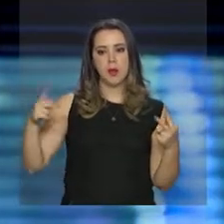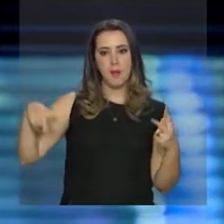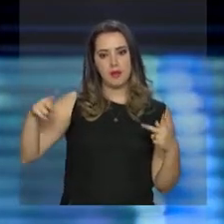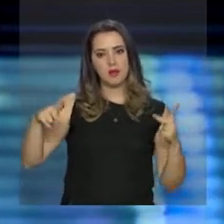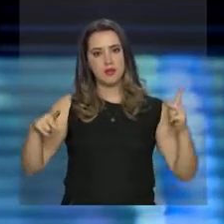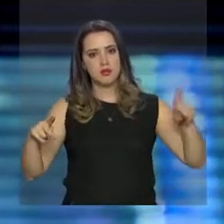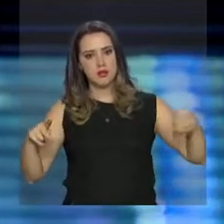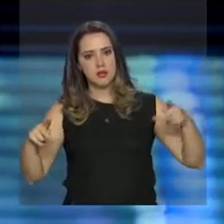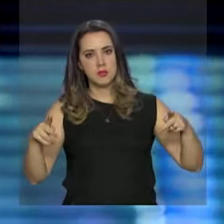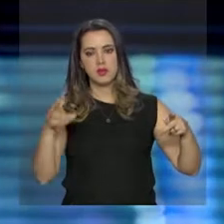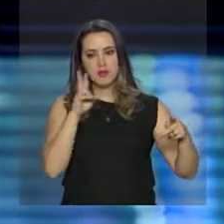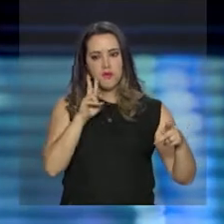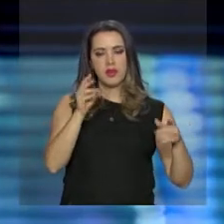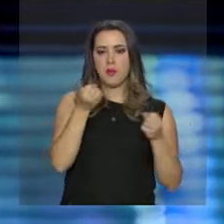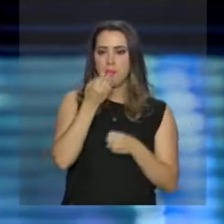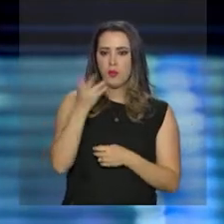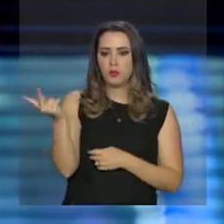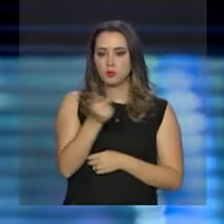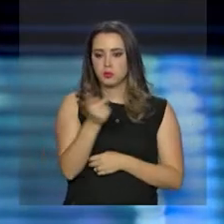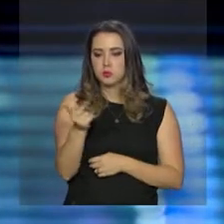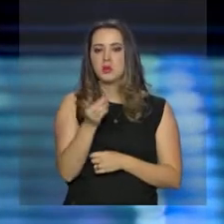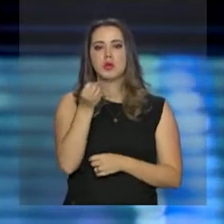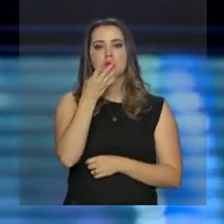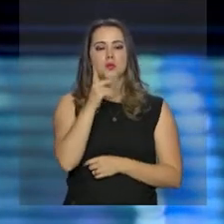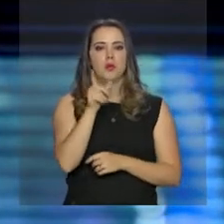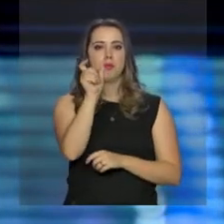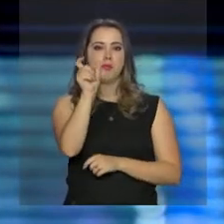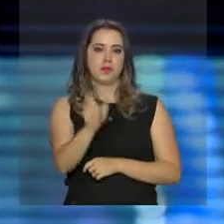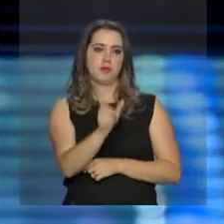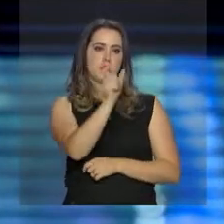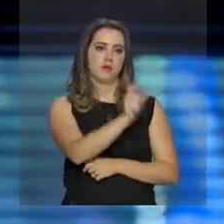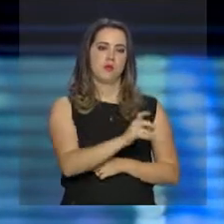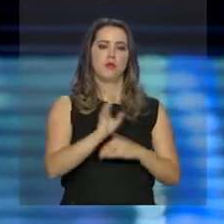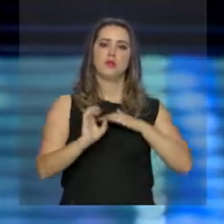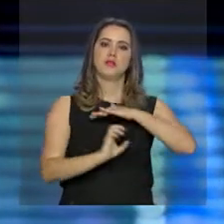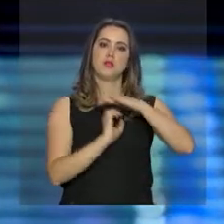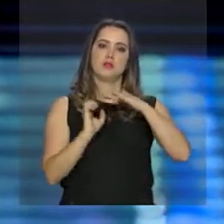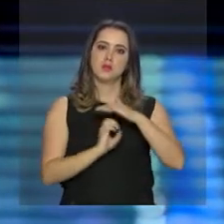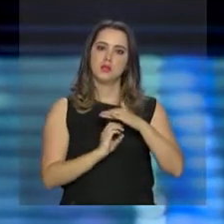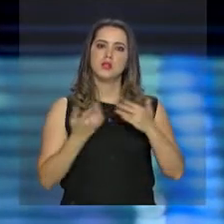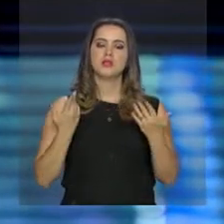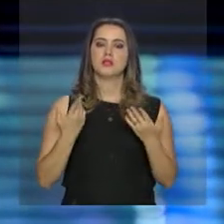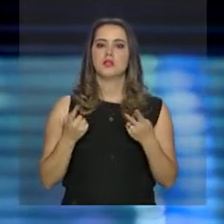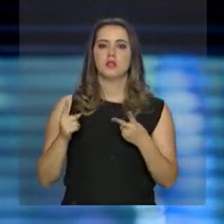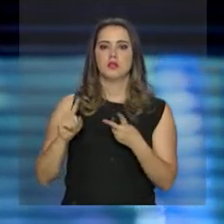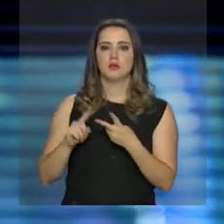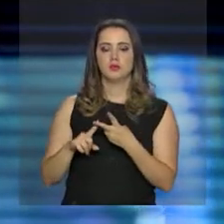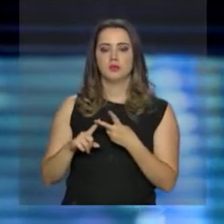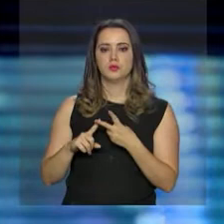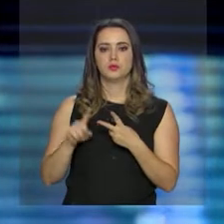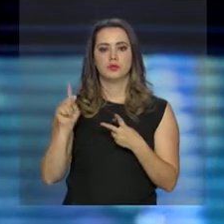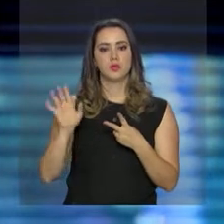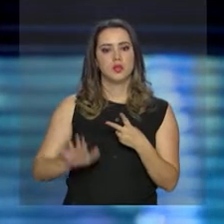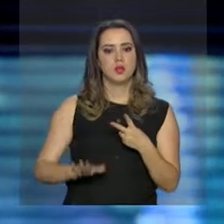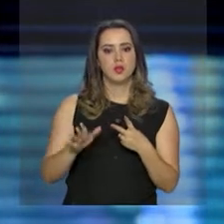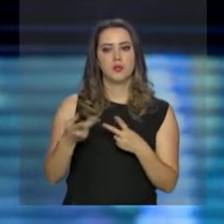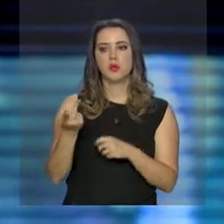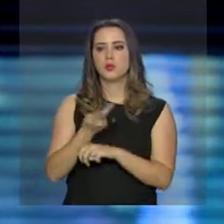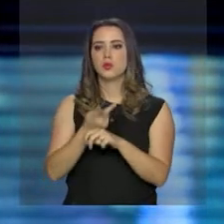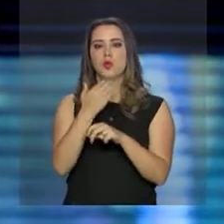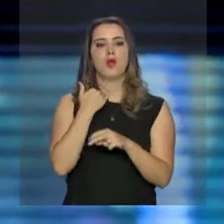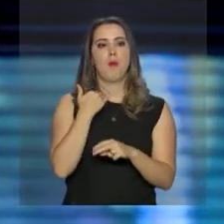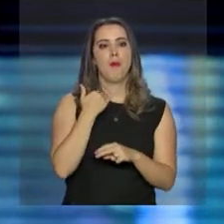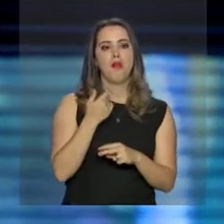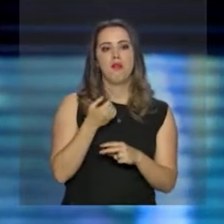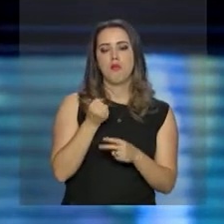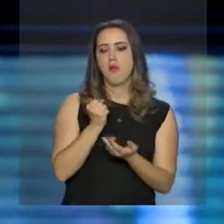pessoa física, para os pequenos e médios empresários, sobretudo, que poderão recorrer ao banco